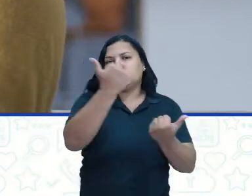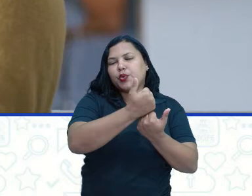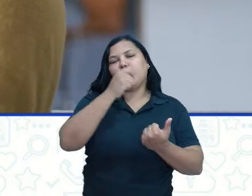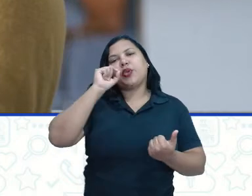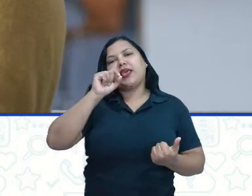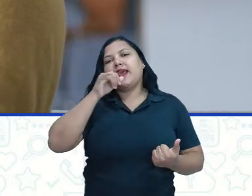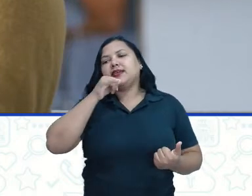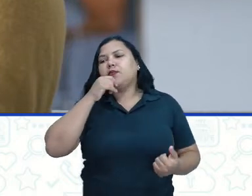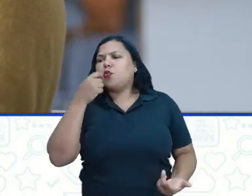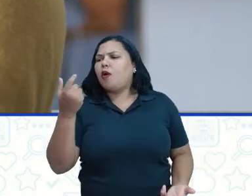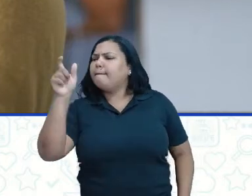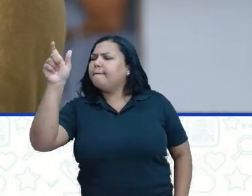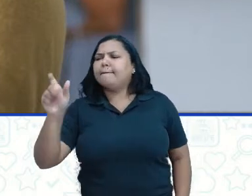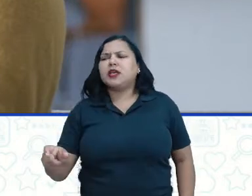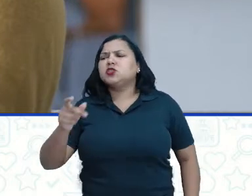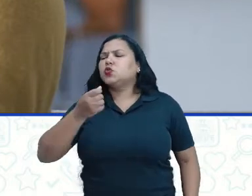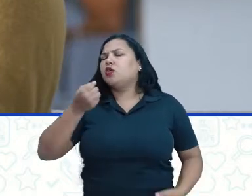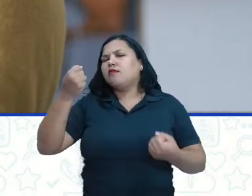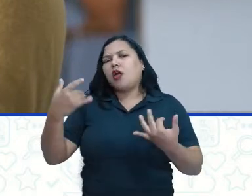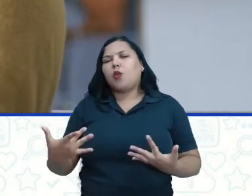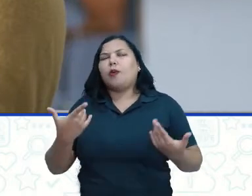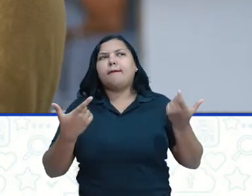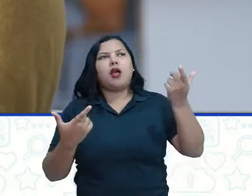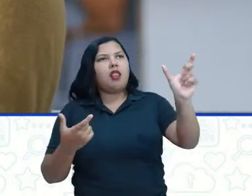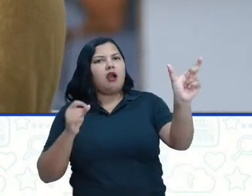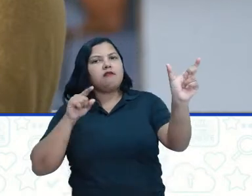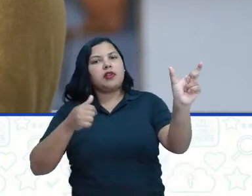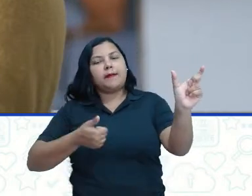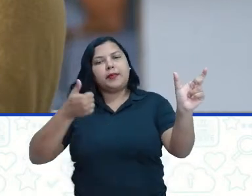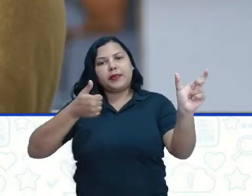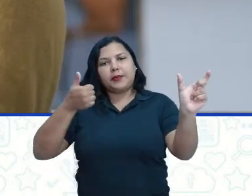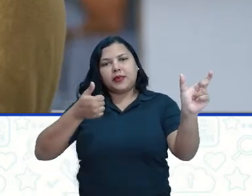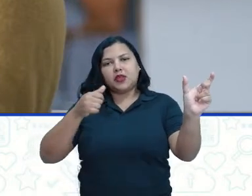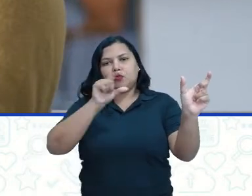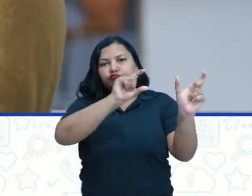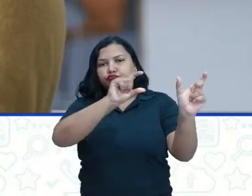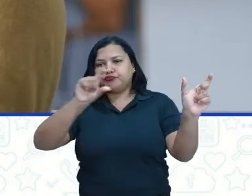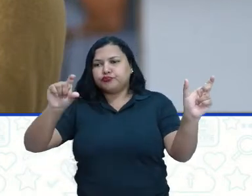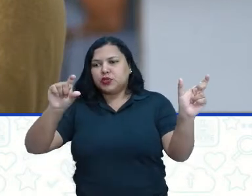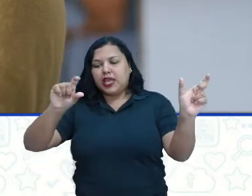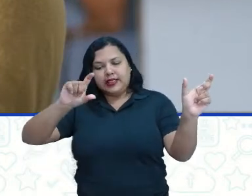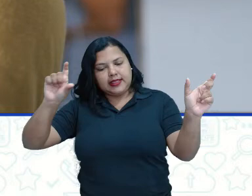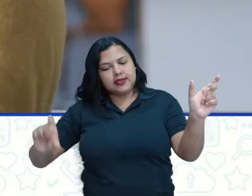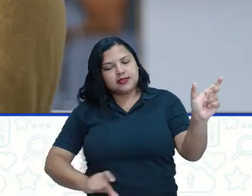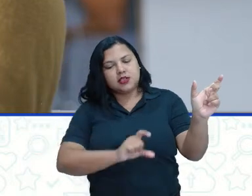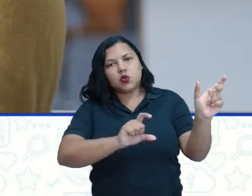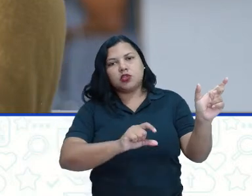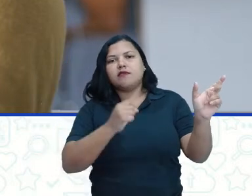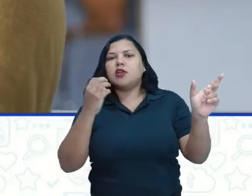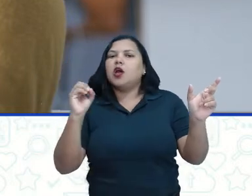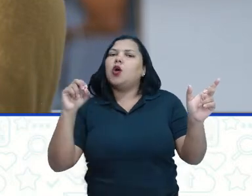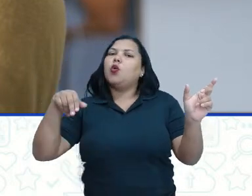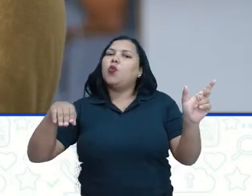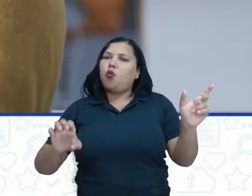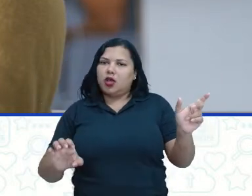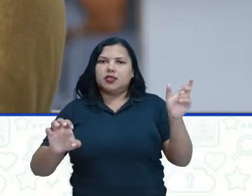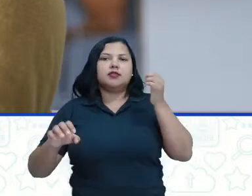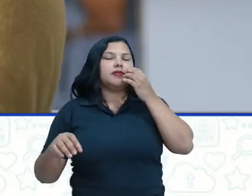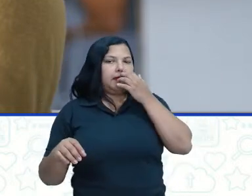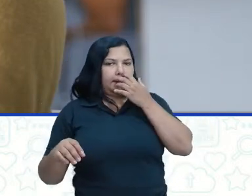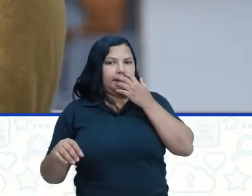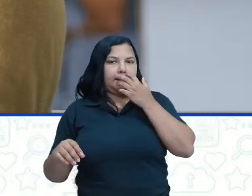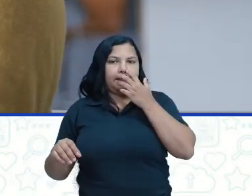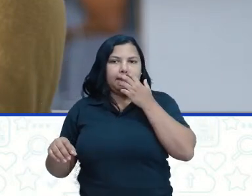né? Então, alguém mencionou uma palavra na primeira frase. Na segunda frase, para não repetir essa mesma palavra, falou a palavra